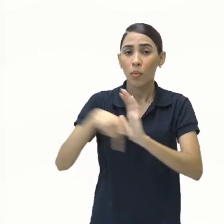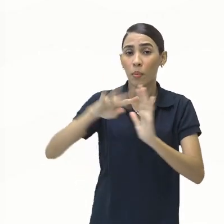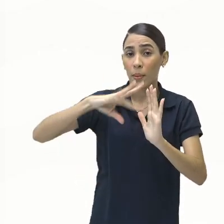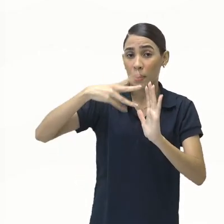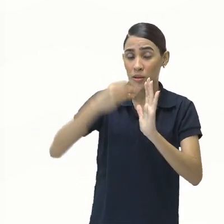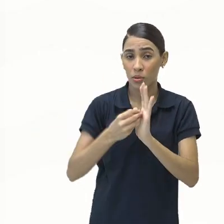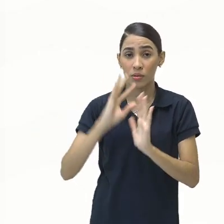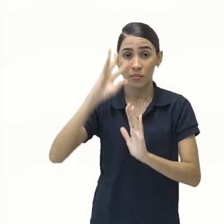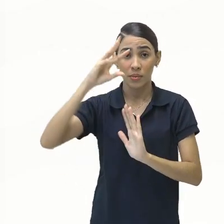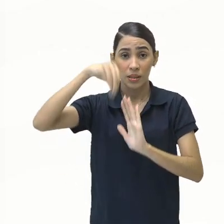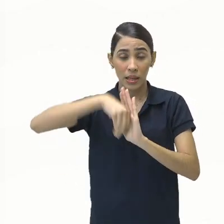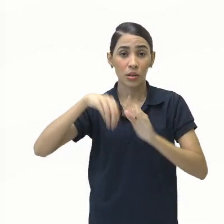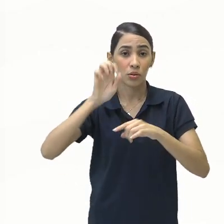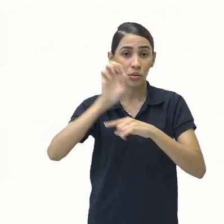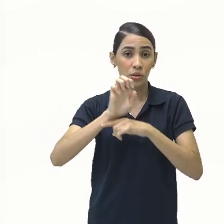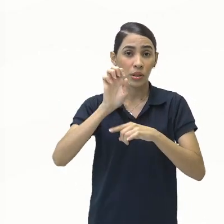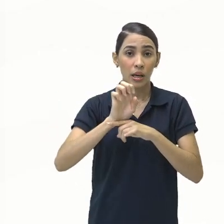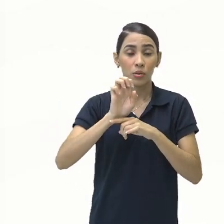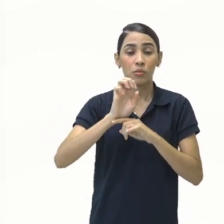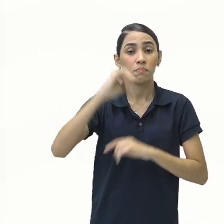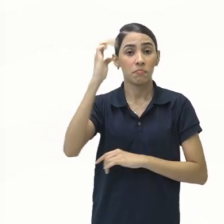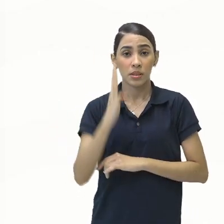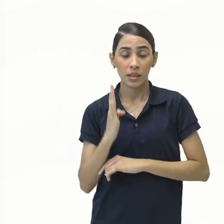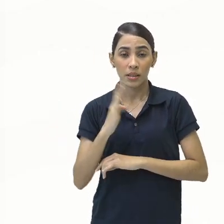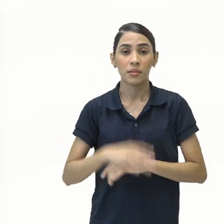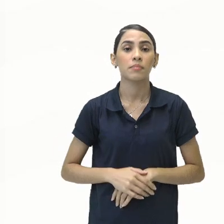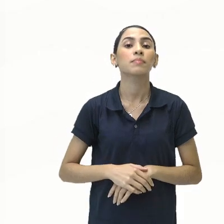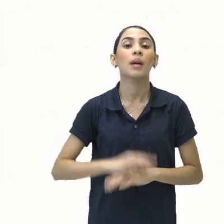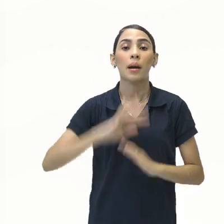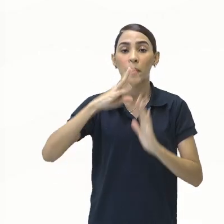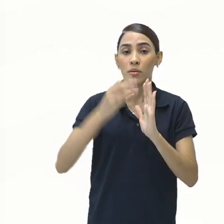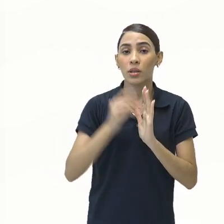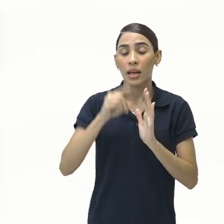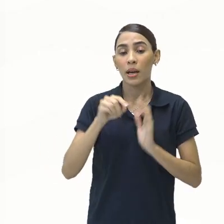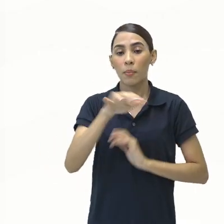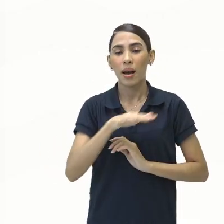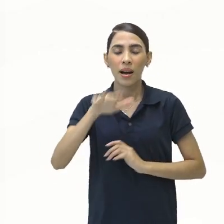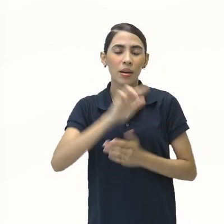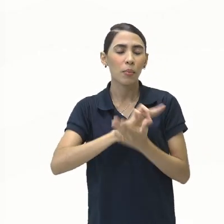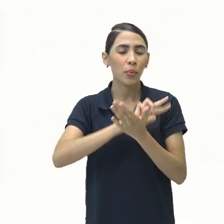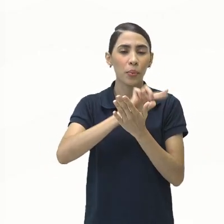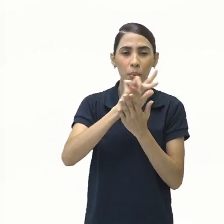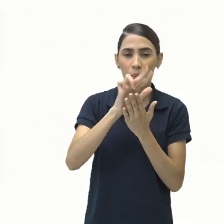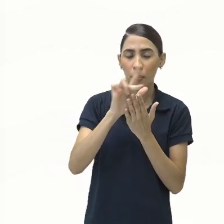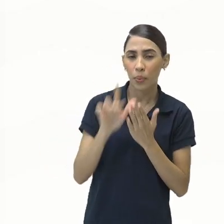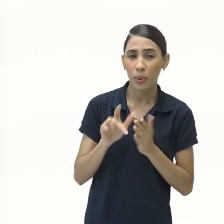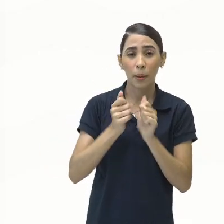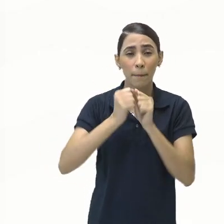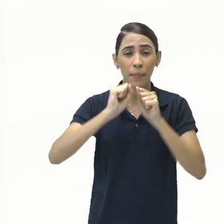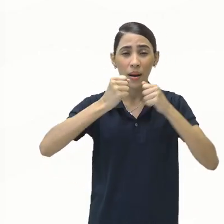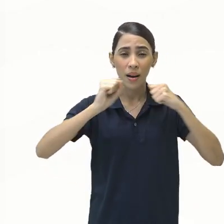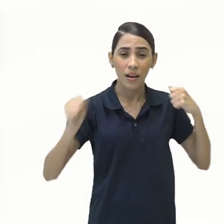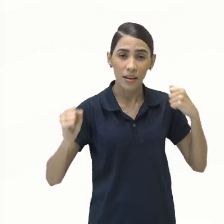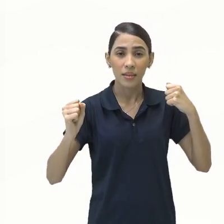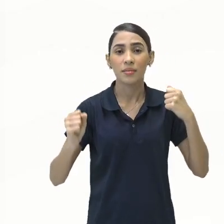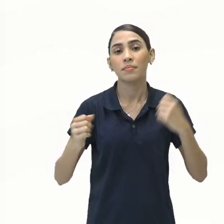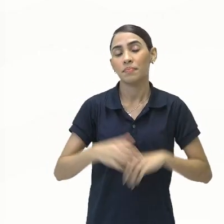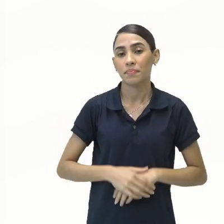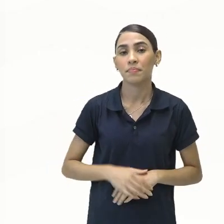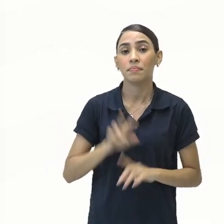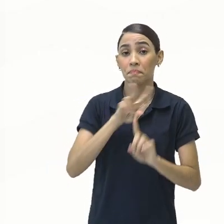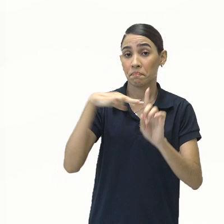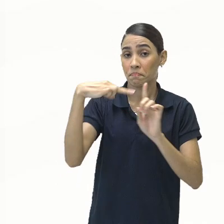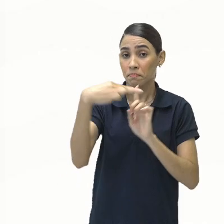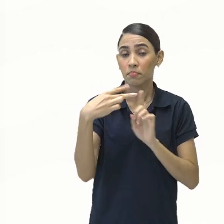brasileiro. Destaco para você que a Amazônia é uma região com uma diversidade muito grande, tanto do ponto de